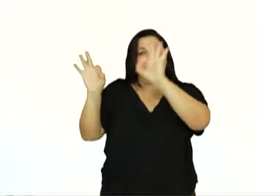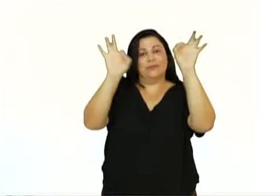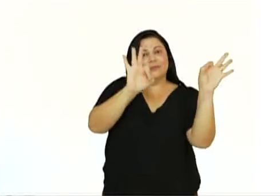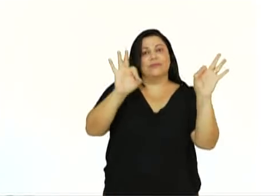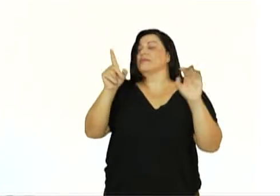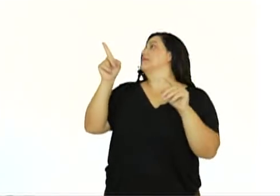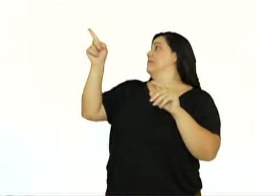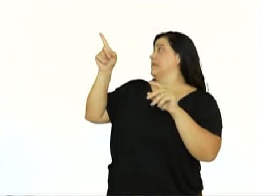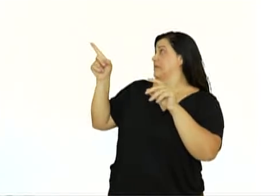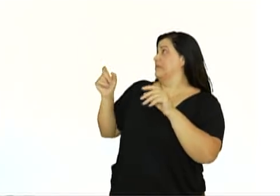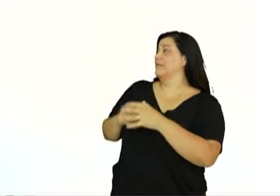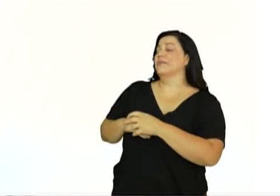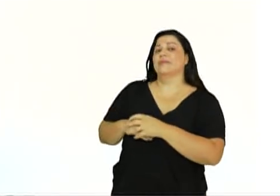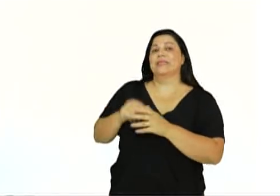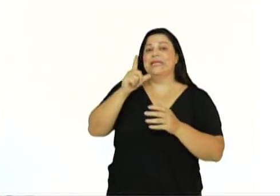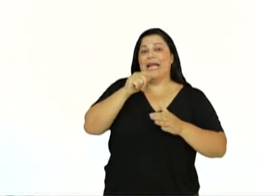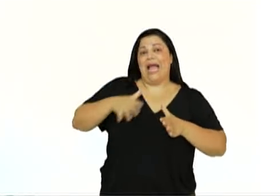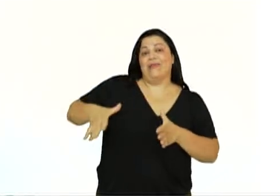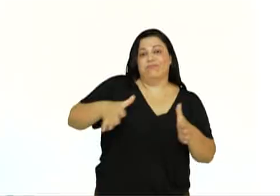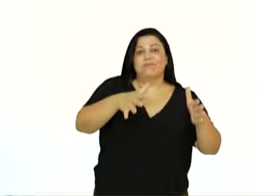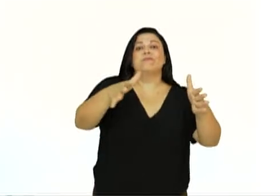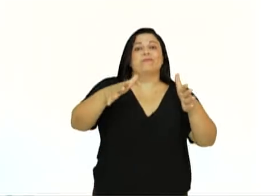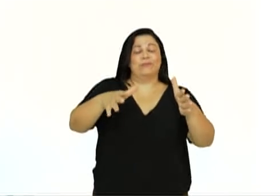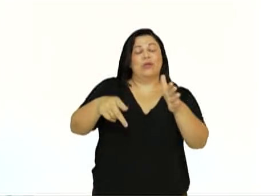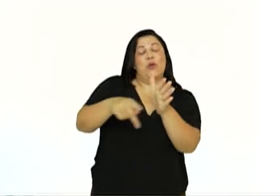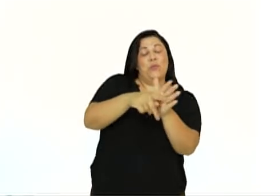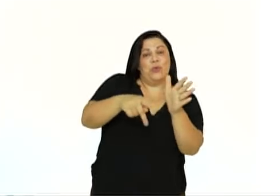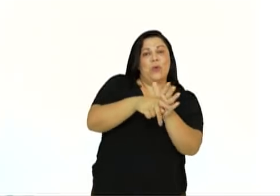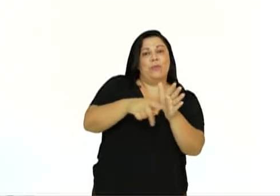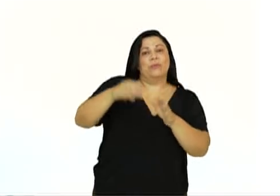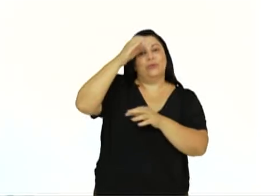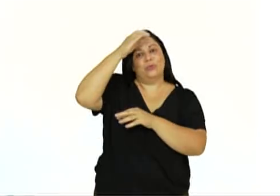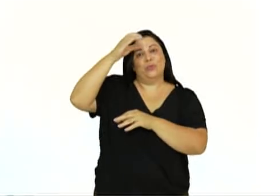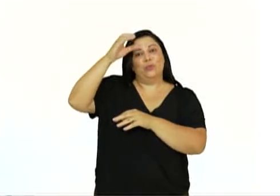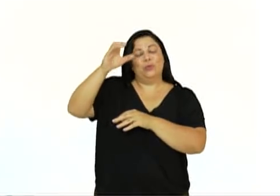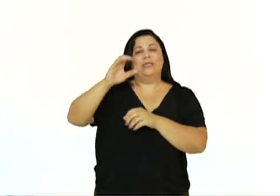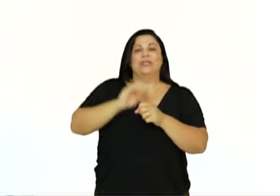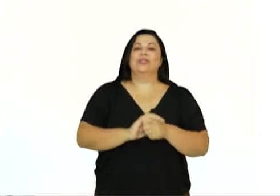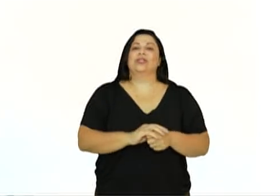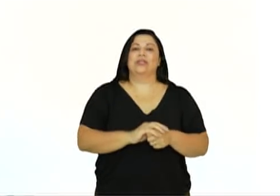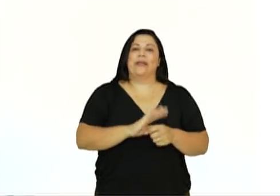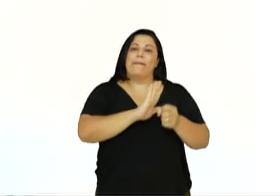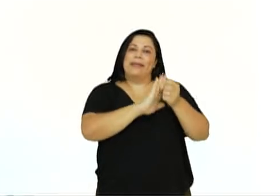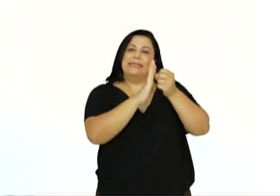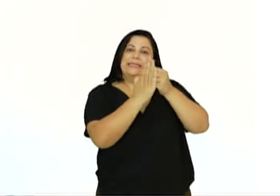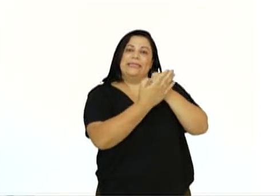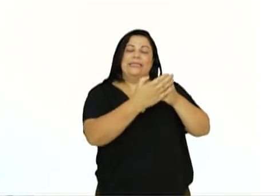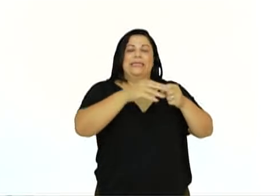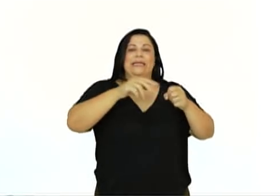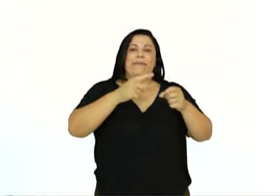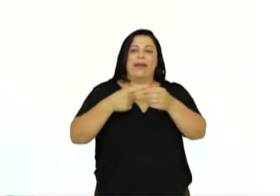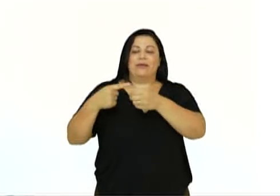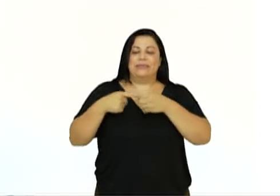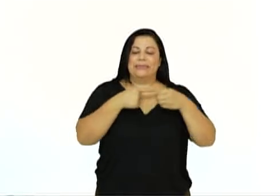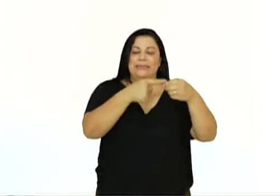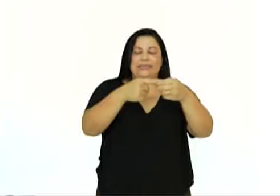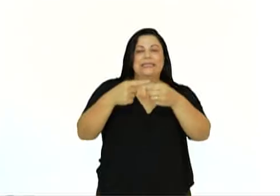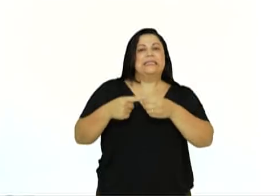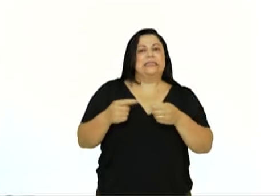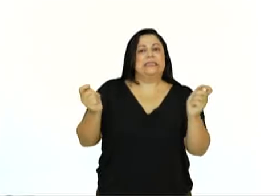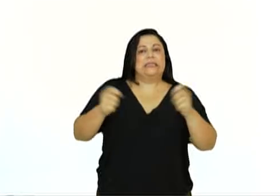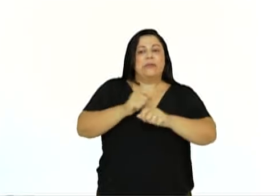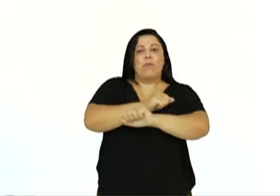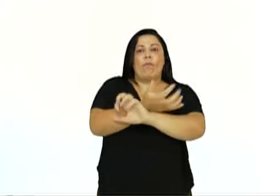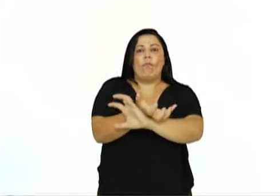uma das represas que abastecem Curitiba e região metropolitana. Então a gente vê na foto que praticamente a nossa represa